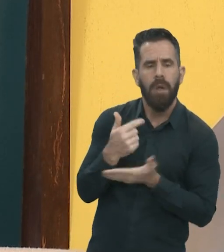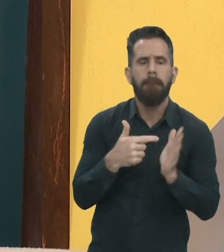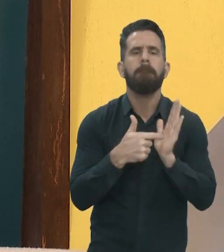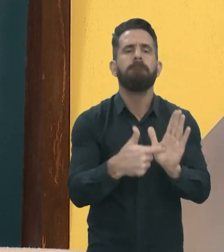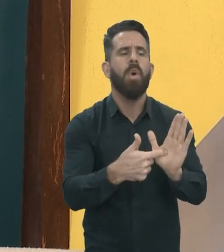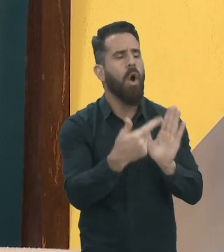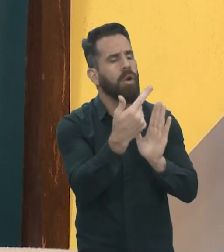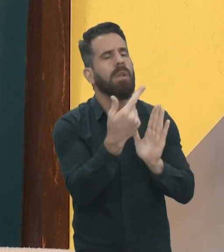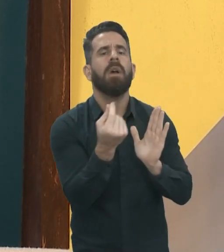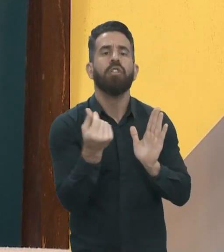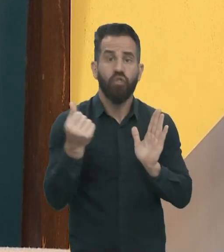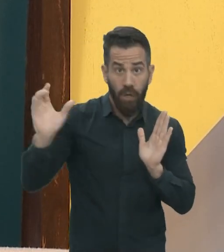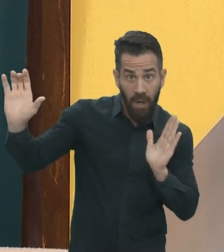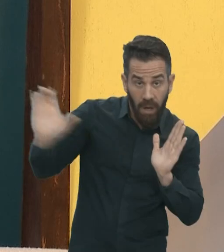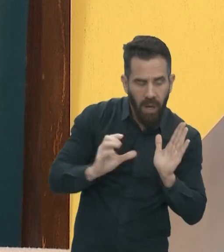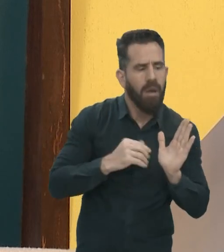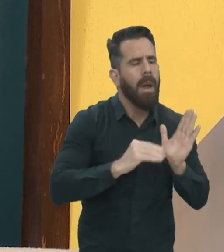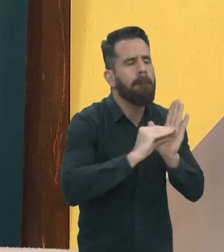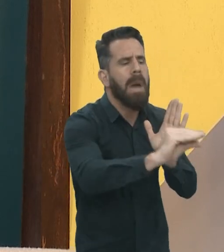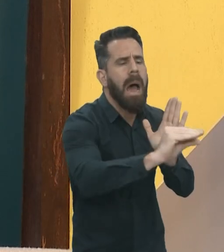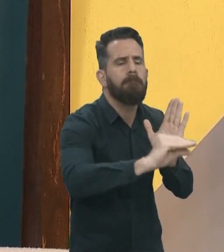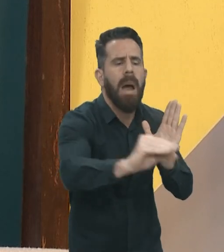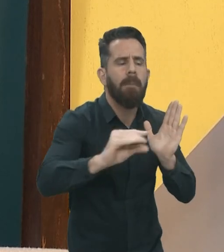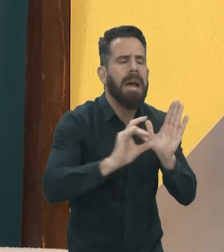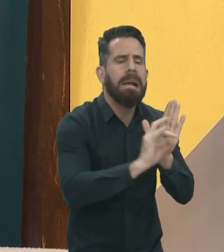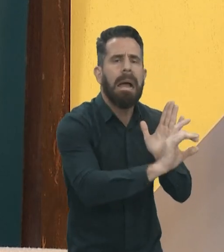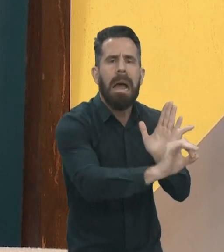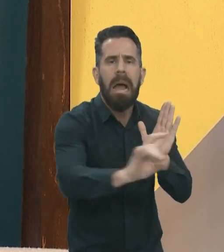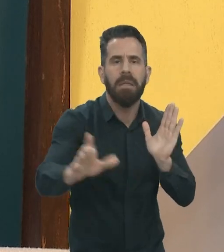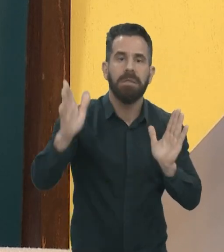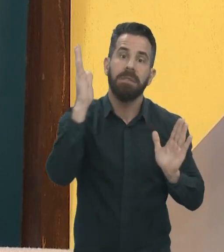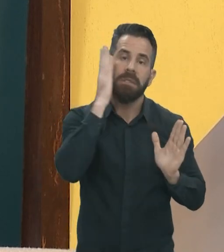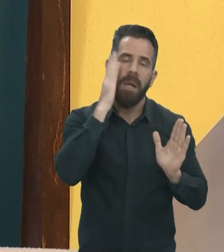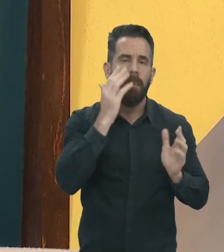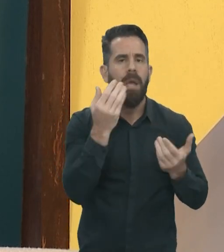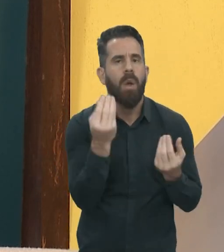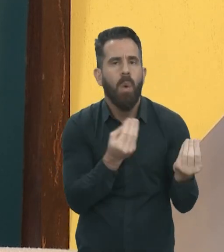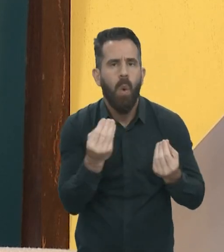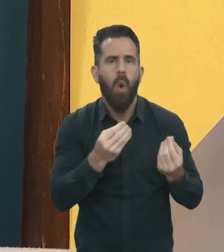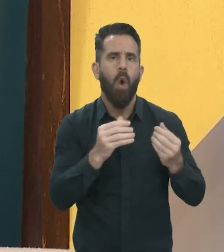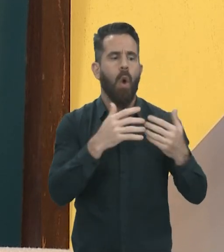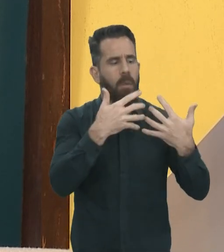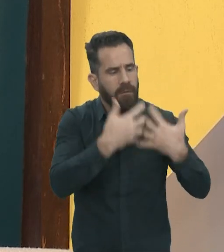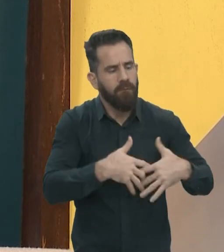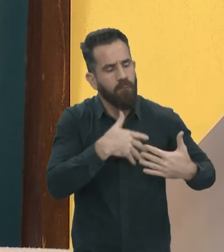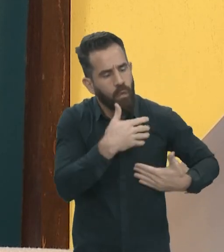todo mundo possa compreender como que esse sistema funciona e se sentir